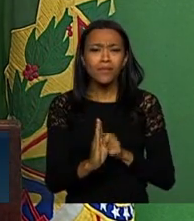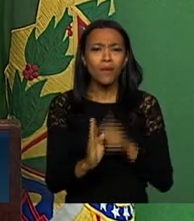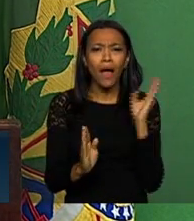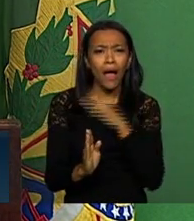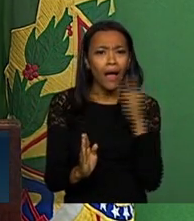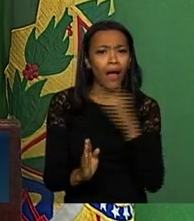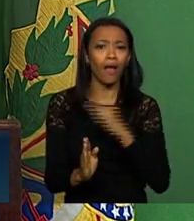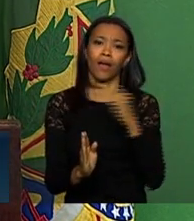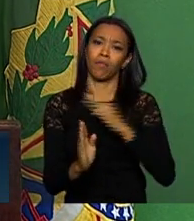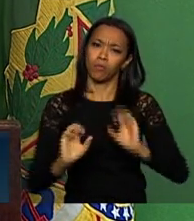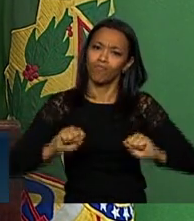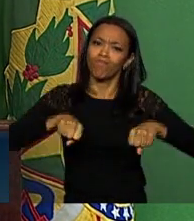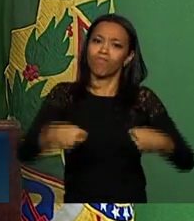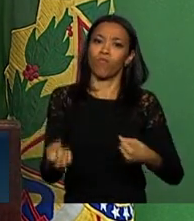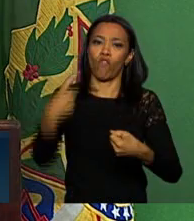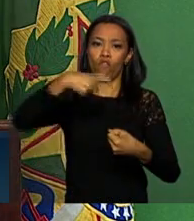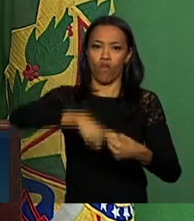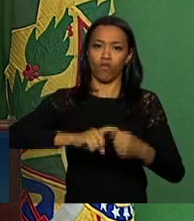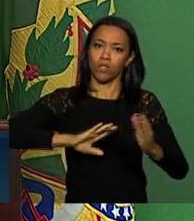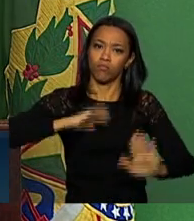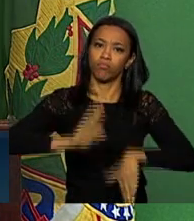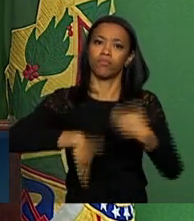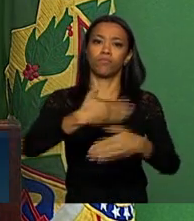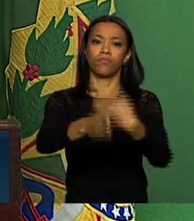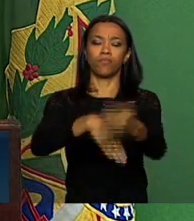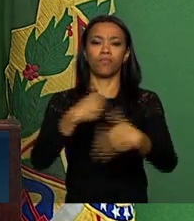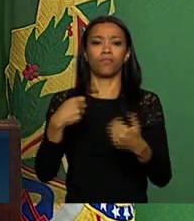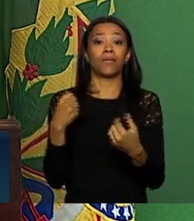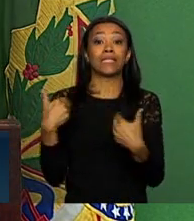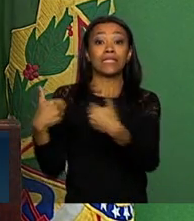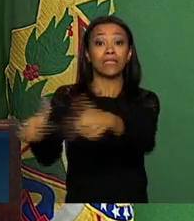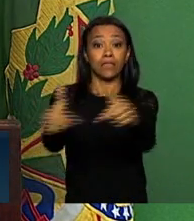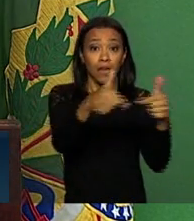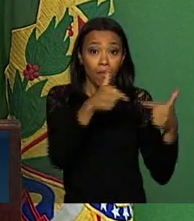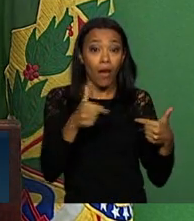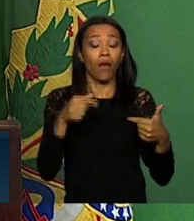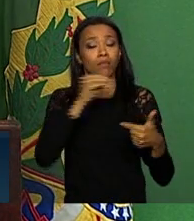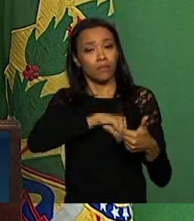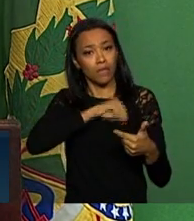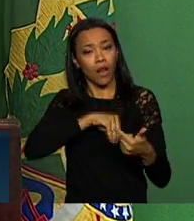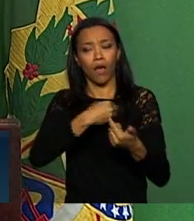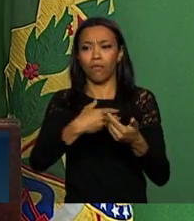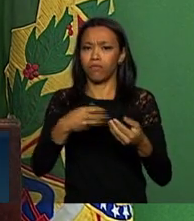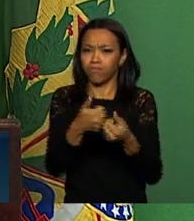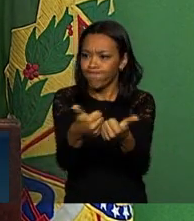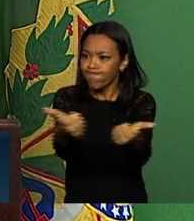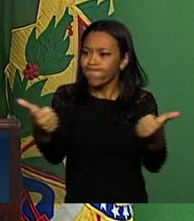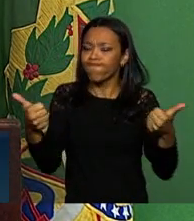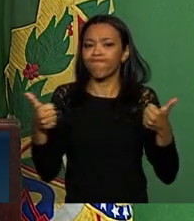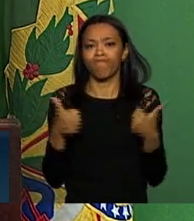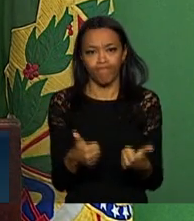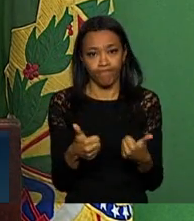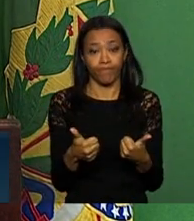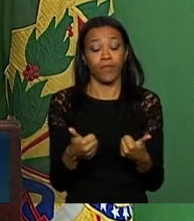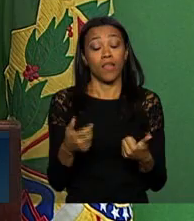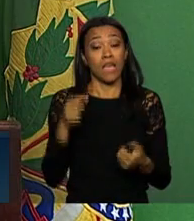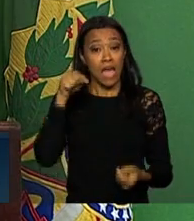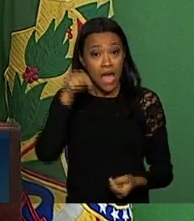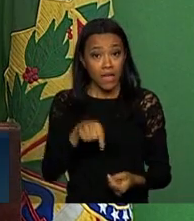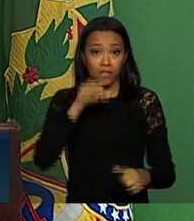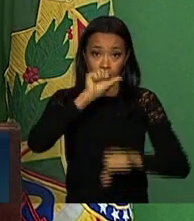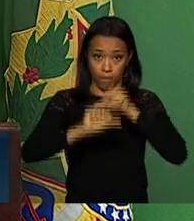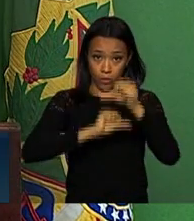da crise crescendo gerando emprego e distribuindo renda essa reforma ela vai nos ajudar a